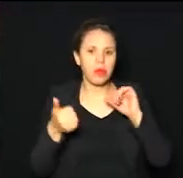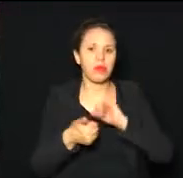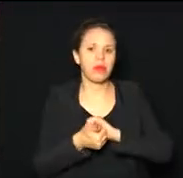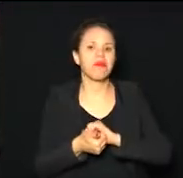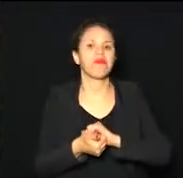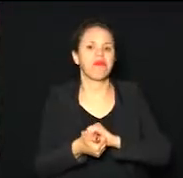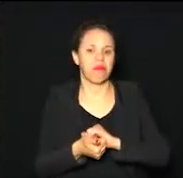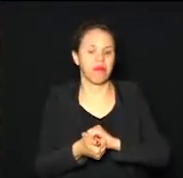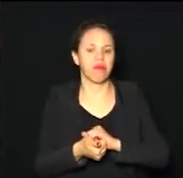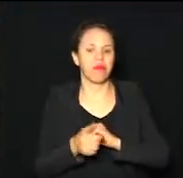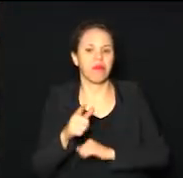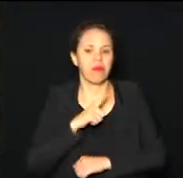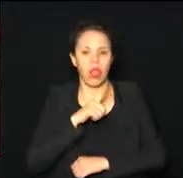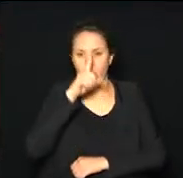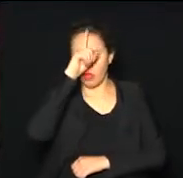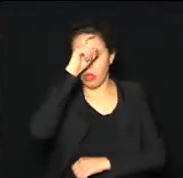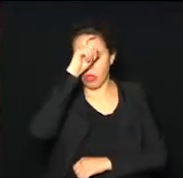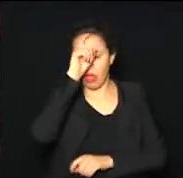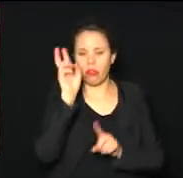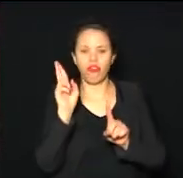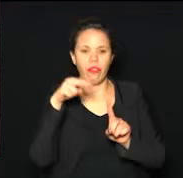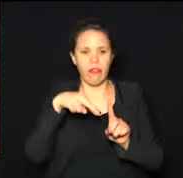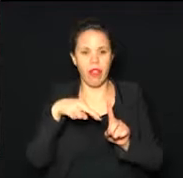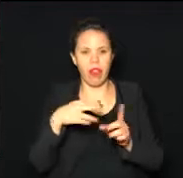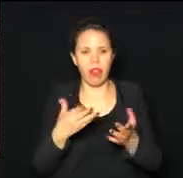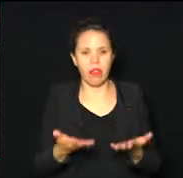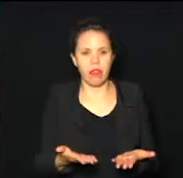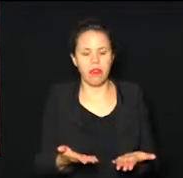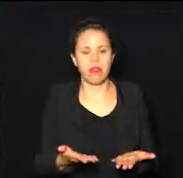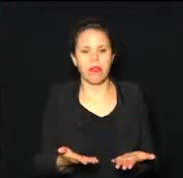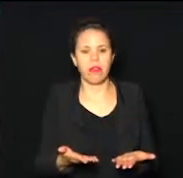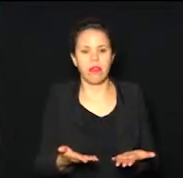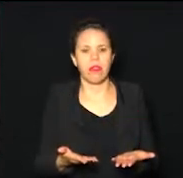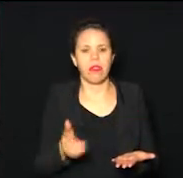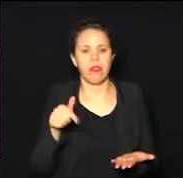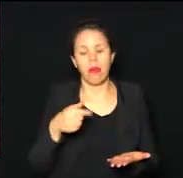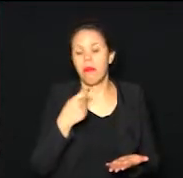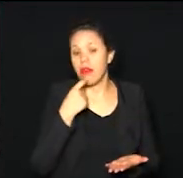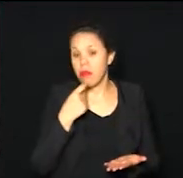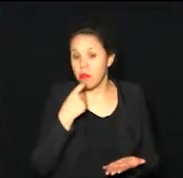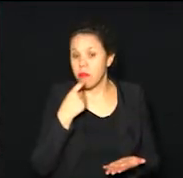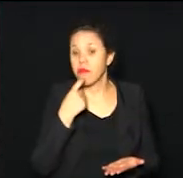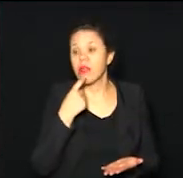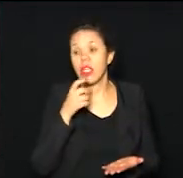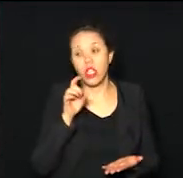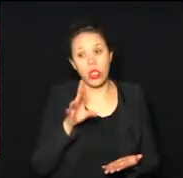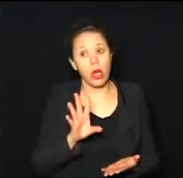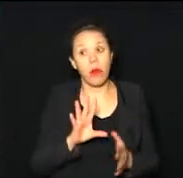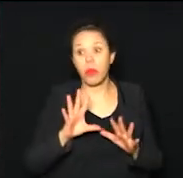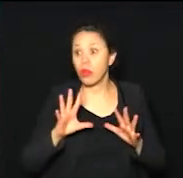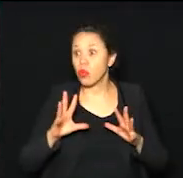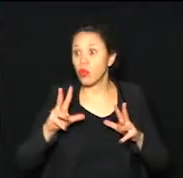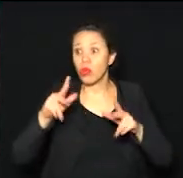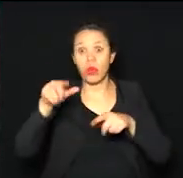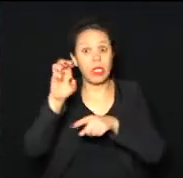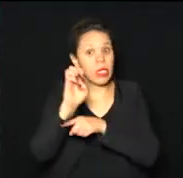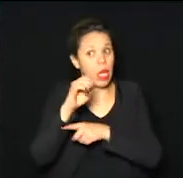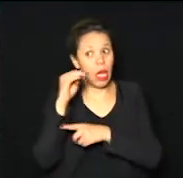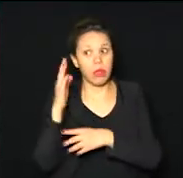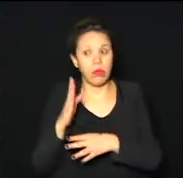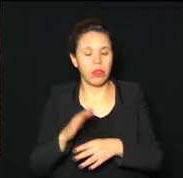temos um hospital de referência, não só para Campinas, mas para toda a região, para o estado,